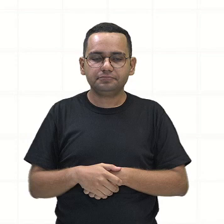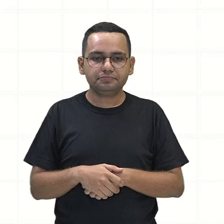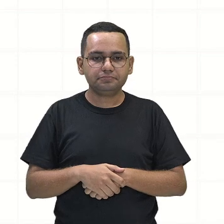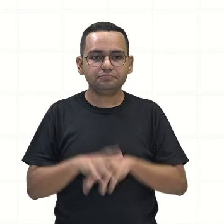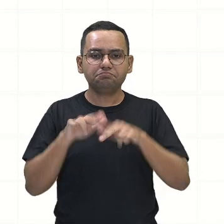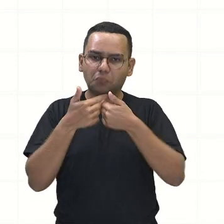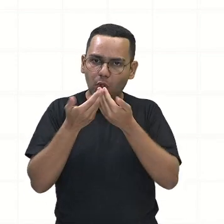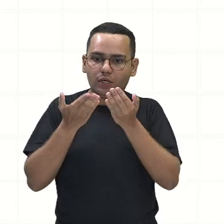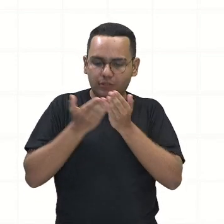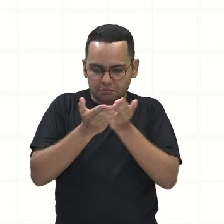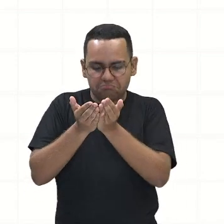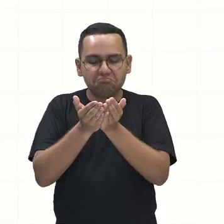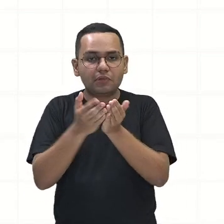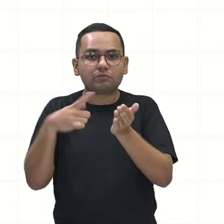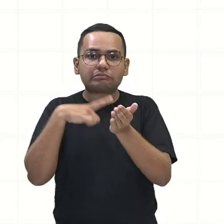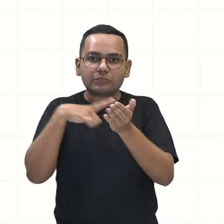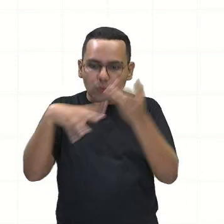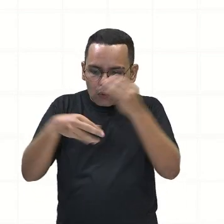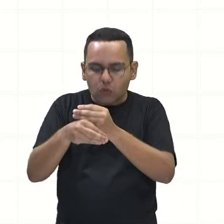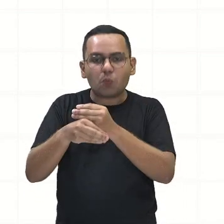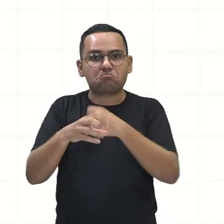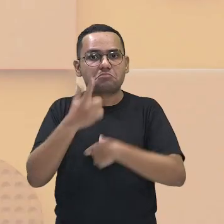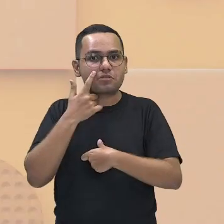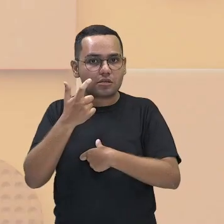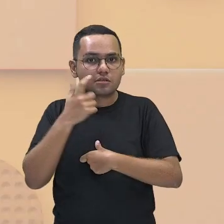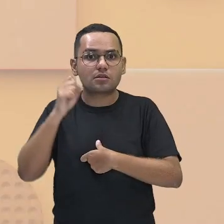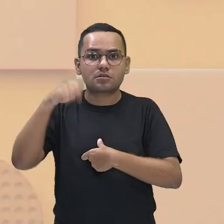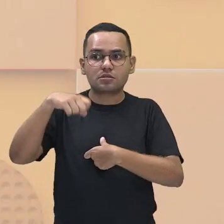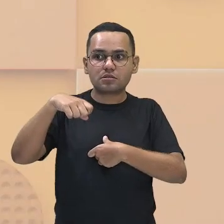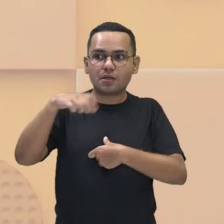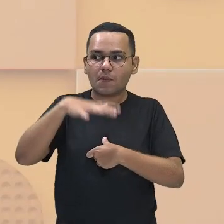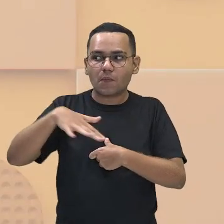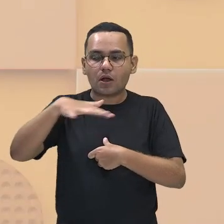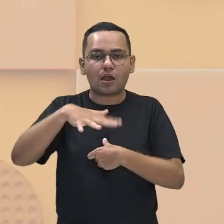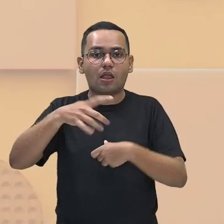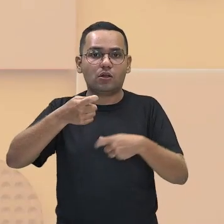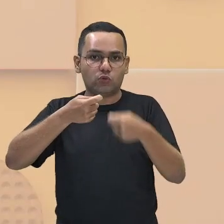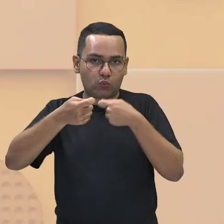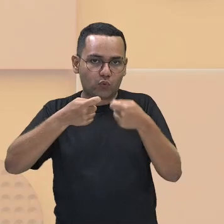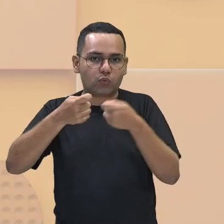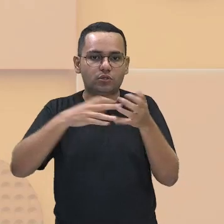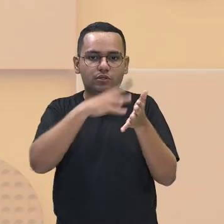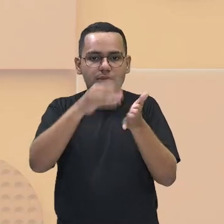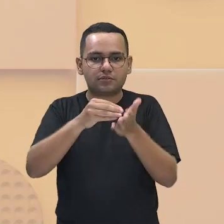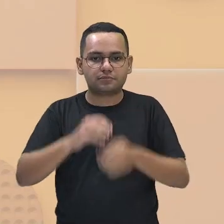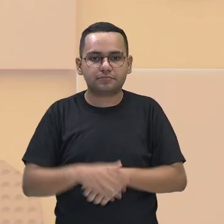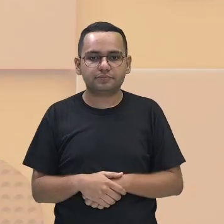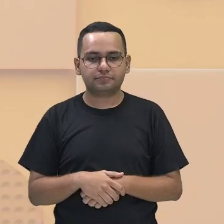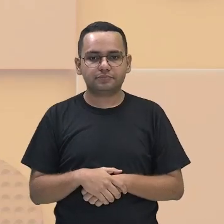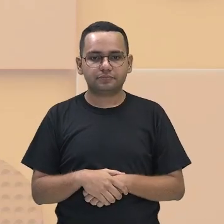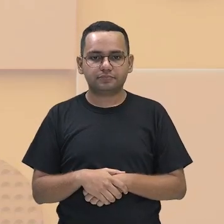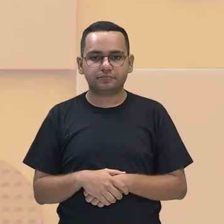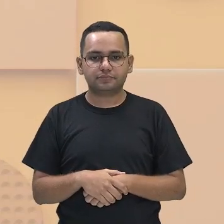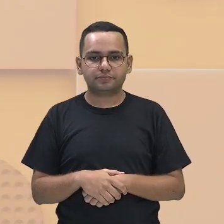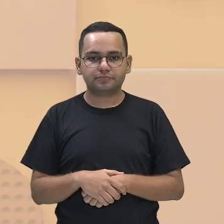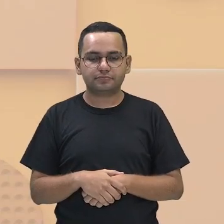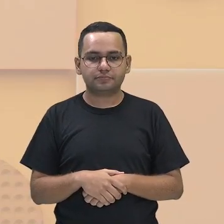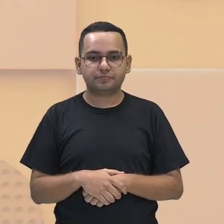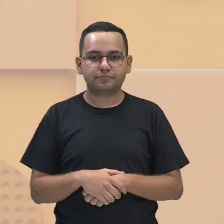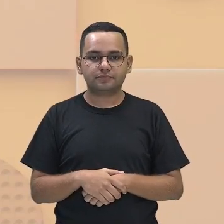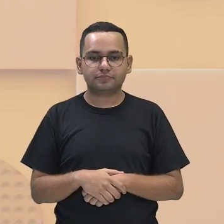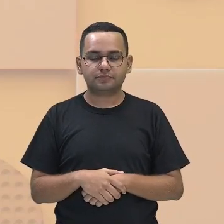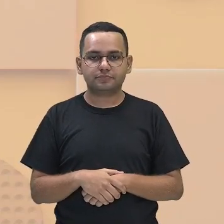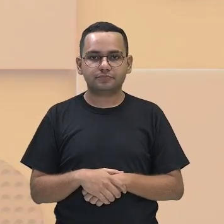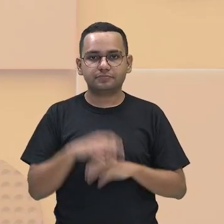contribuição bem interessante para a posse da região amazônica. Agora vocês vão observar um